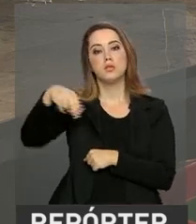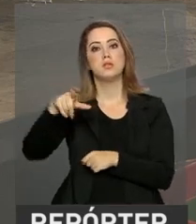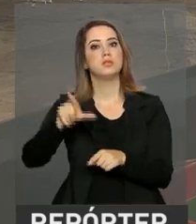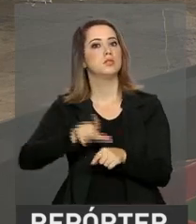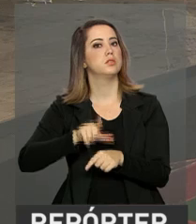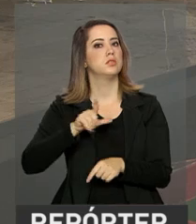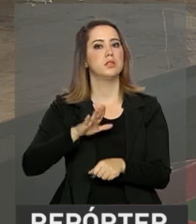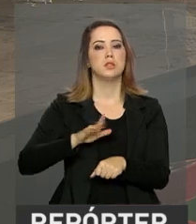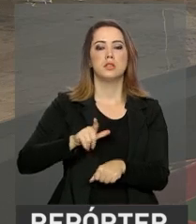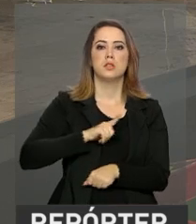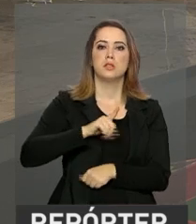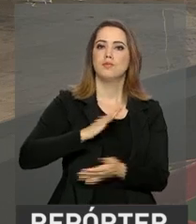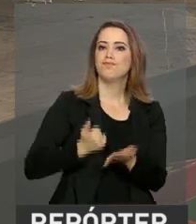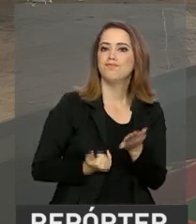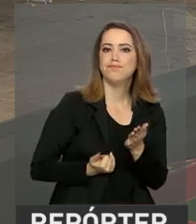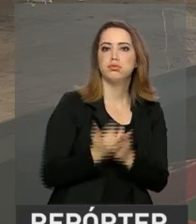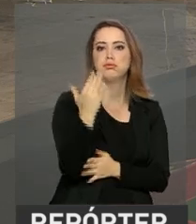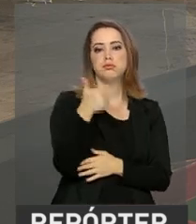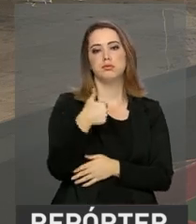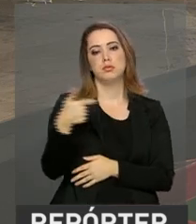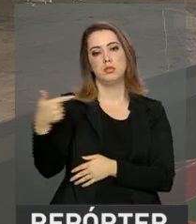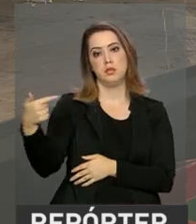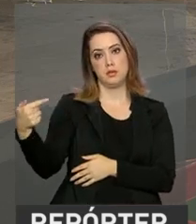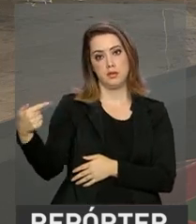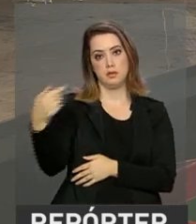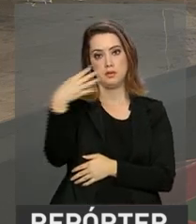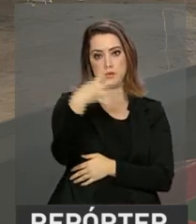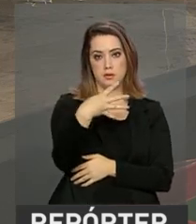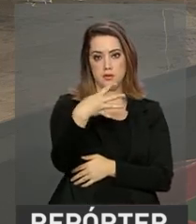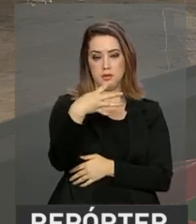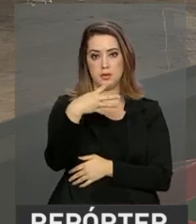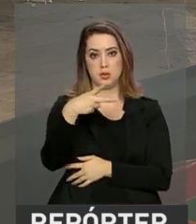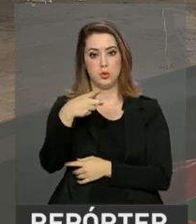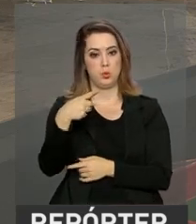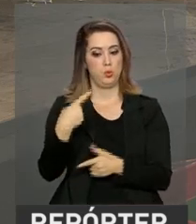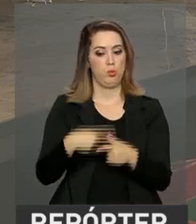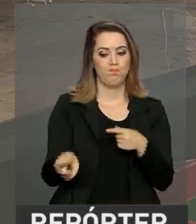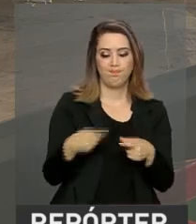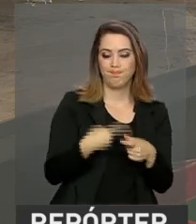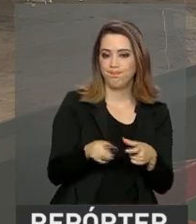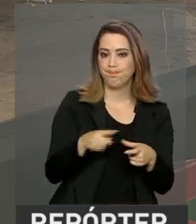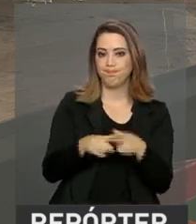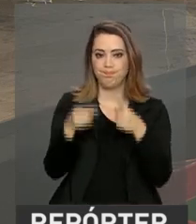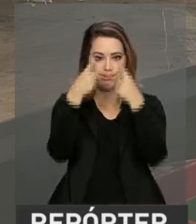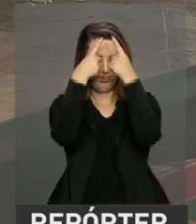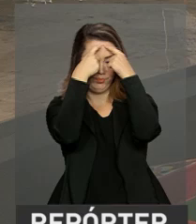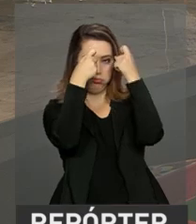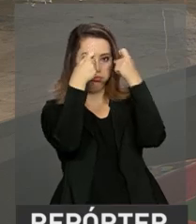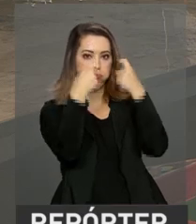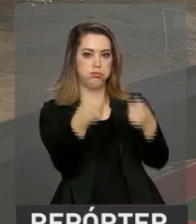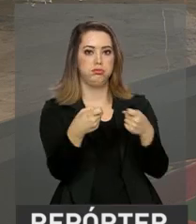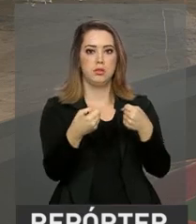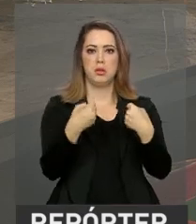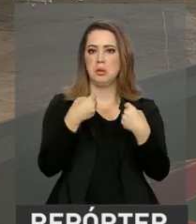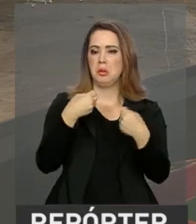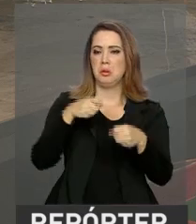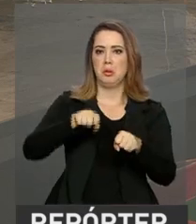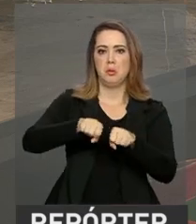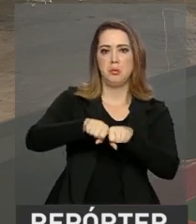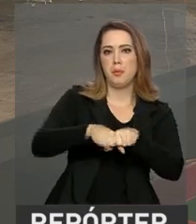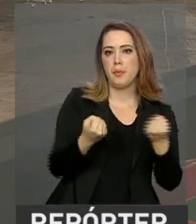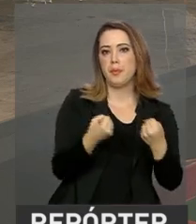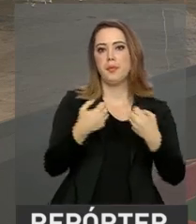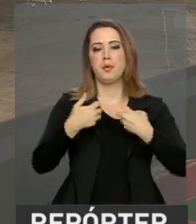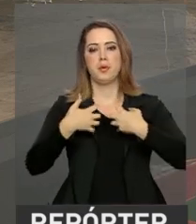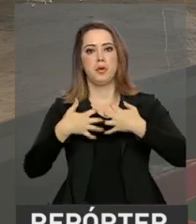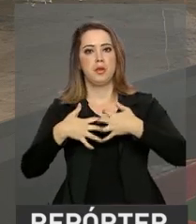de 74 ataques contra prédios e ônibus e outros veículos públicos. A polícia